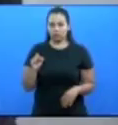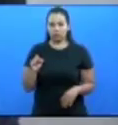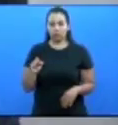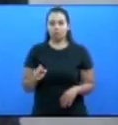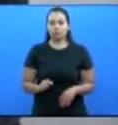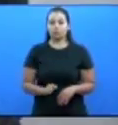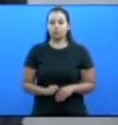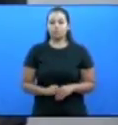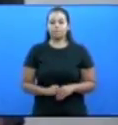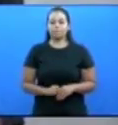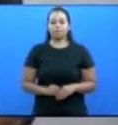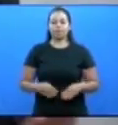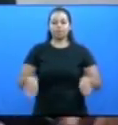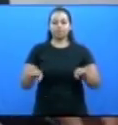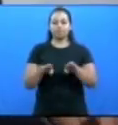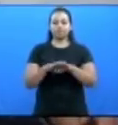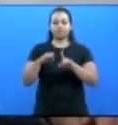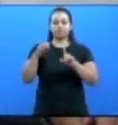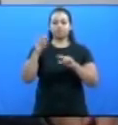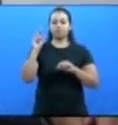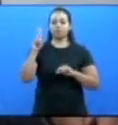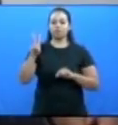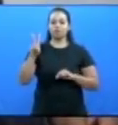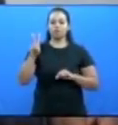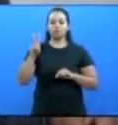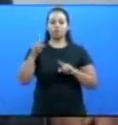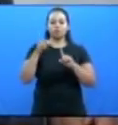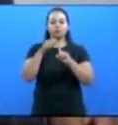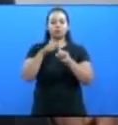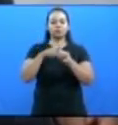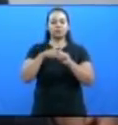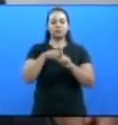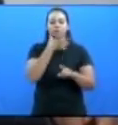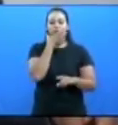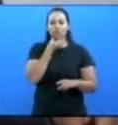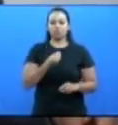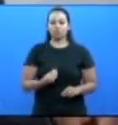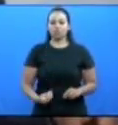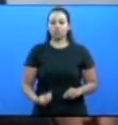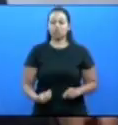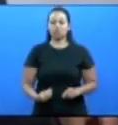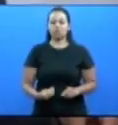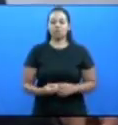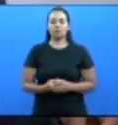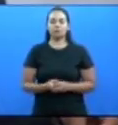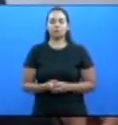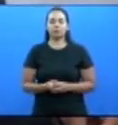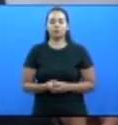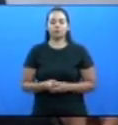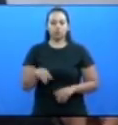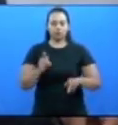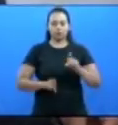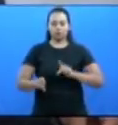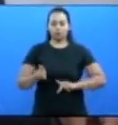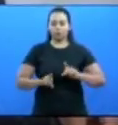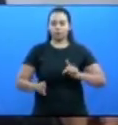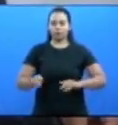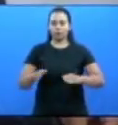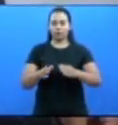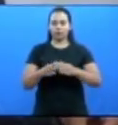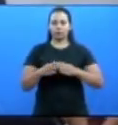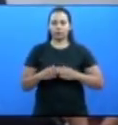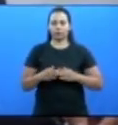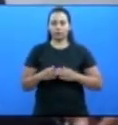foi uma indicação dos vereadores, mas também é uma reivindicação da comunidade. A gente vê aqui também a Casa